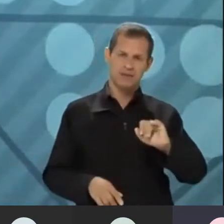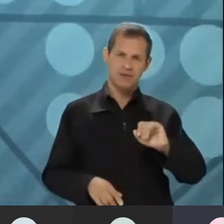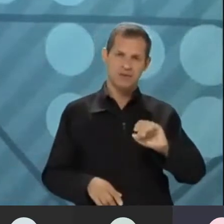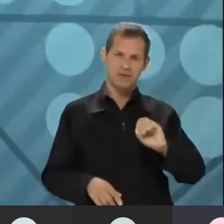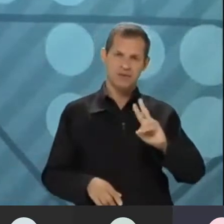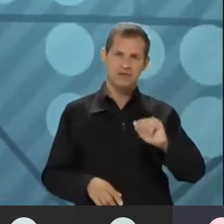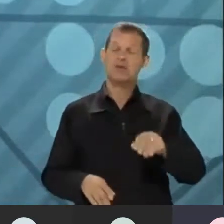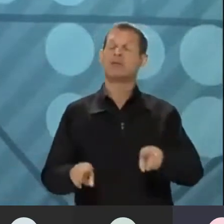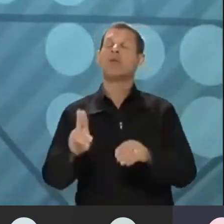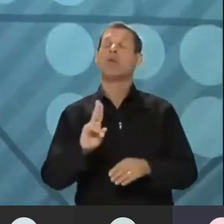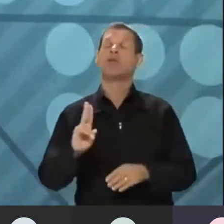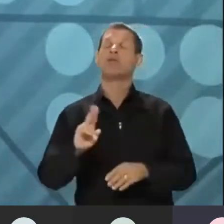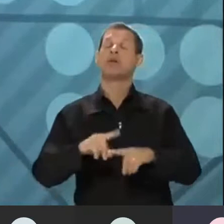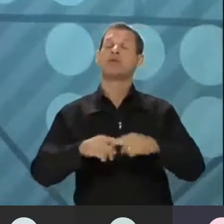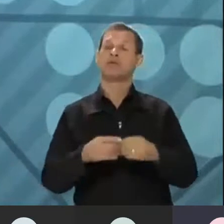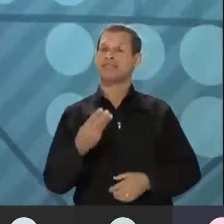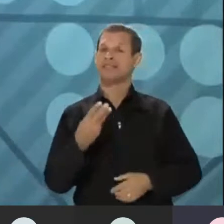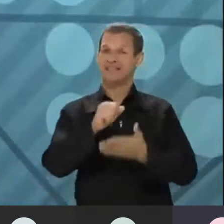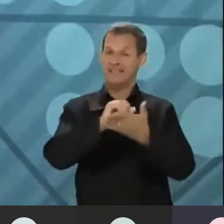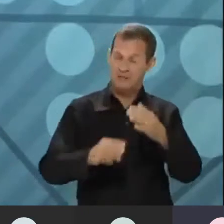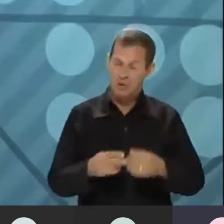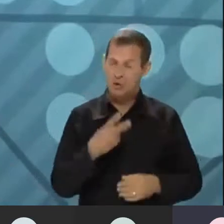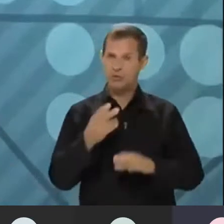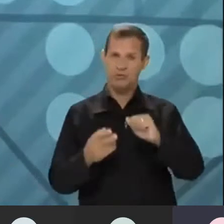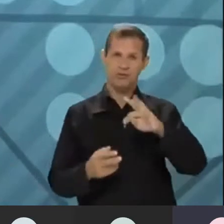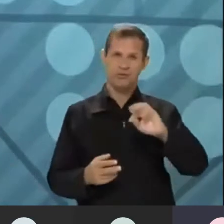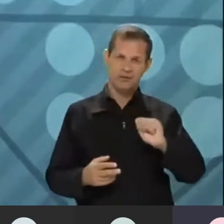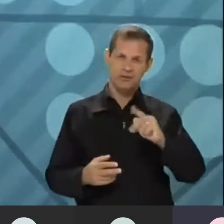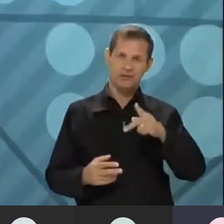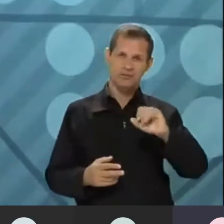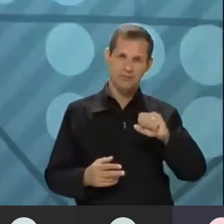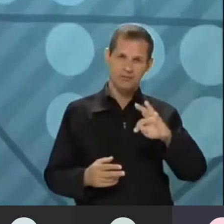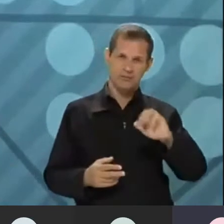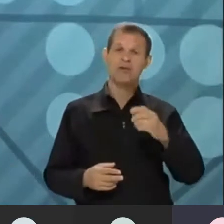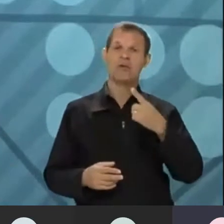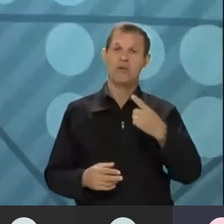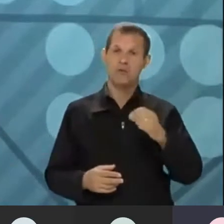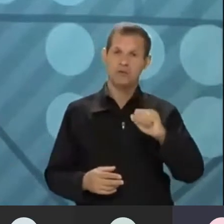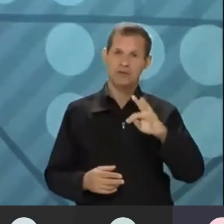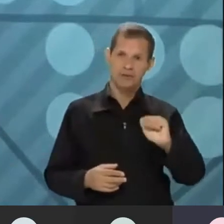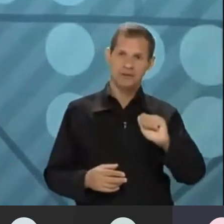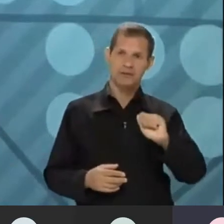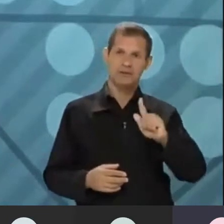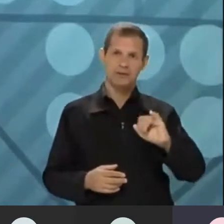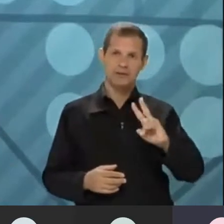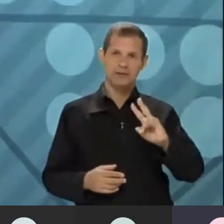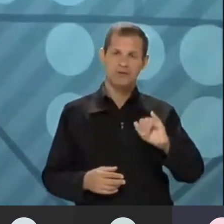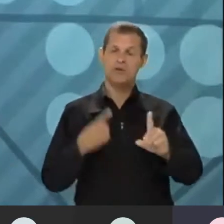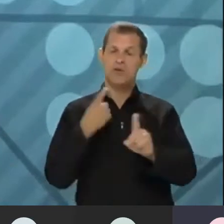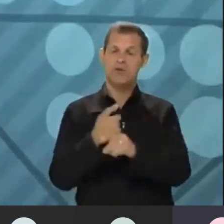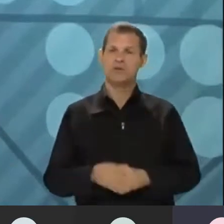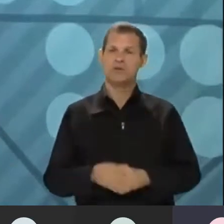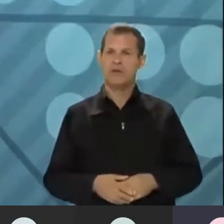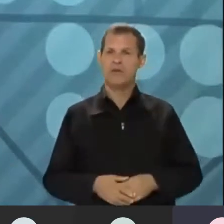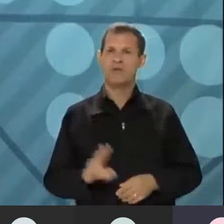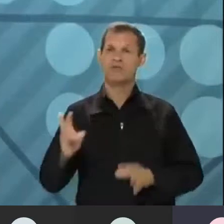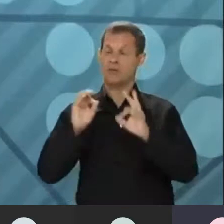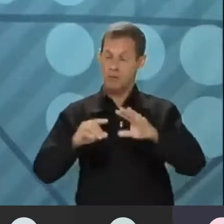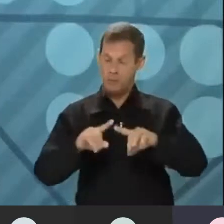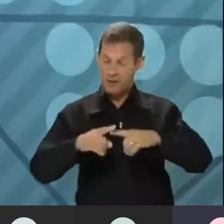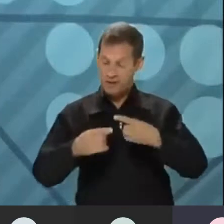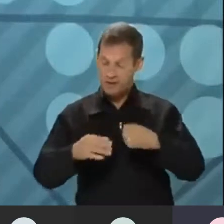elas. Então, eu deixei 3 exercícios para você. 2 na carta psicrométrica e 1 na carta de Givone, para você encontrar, então, as variáveis